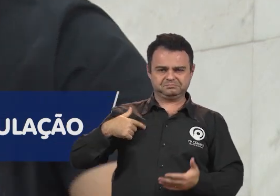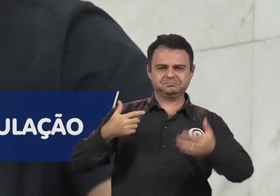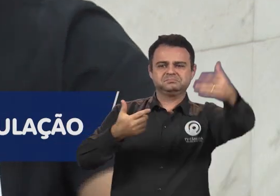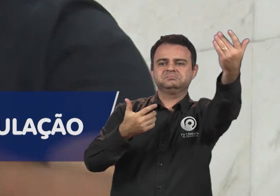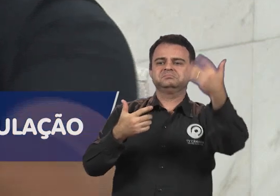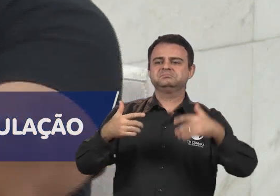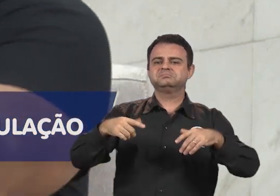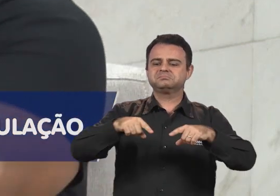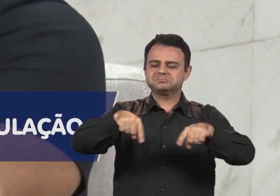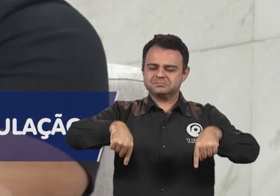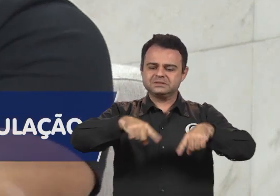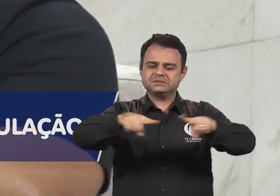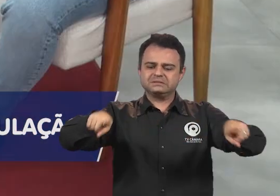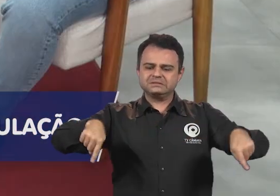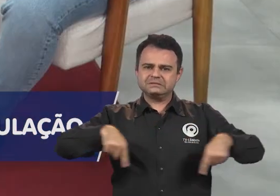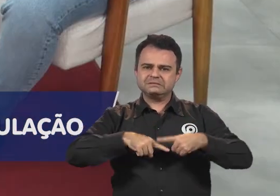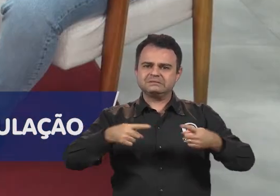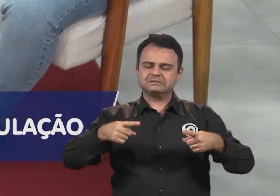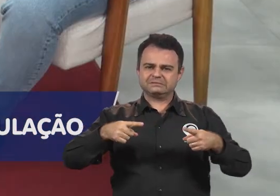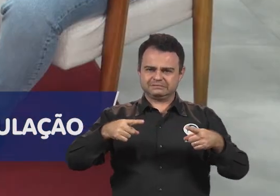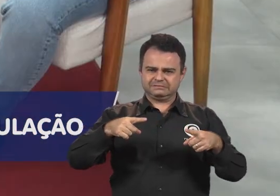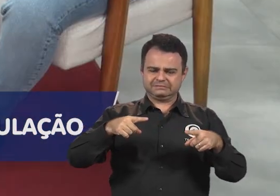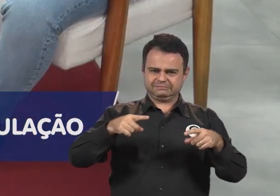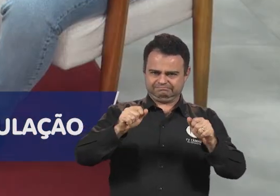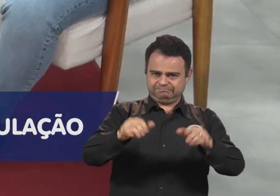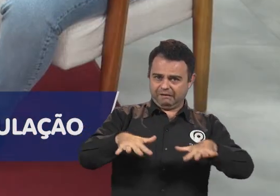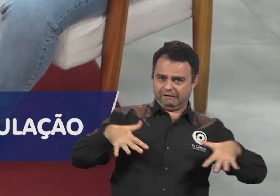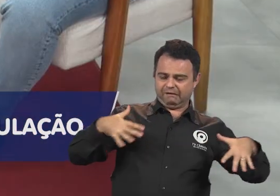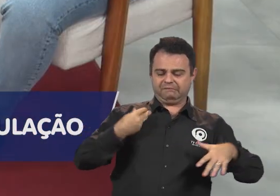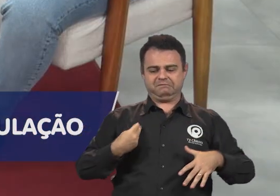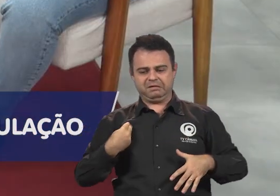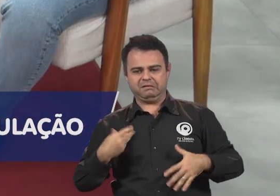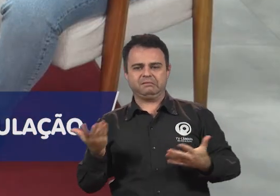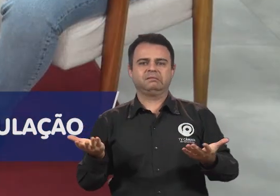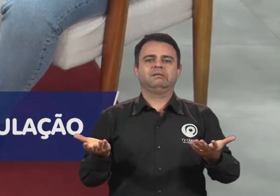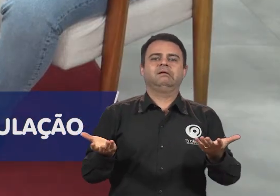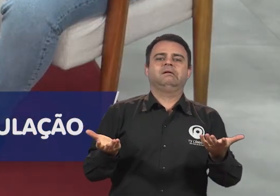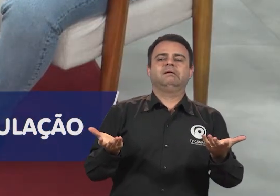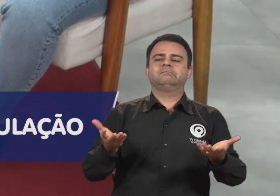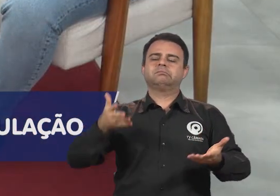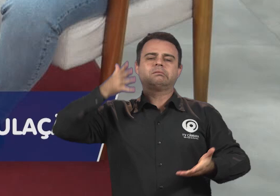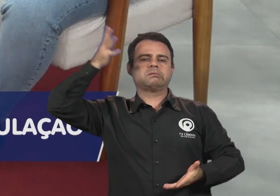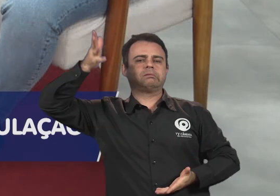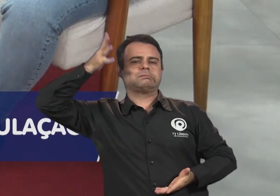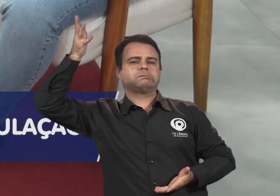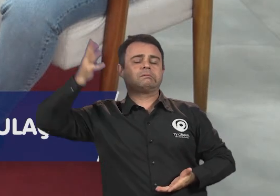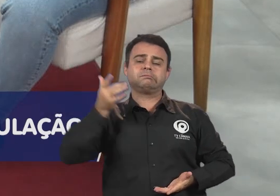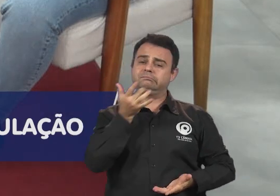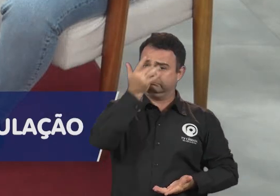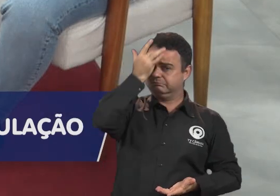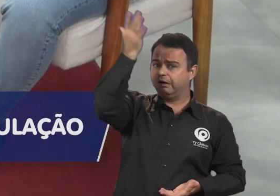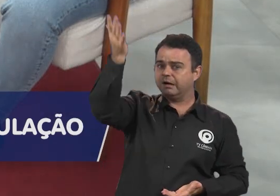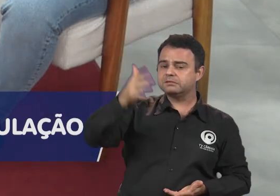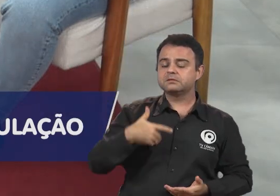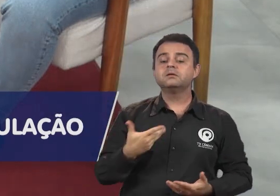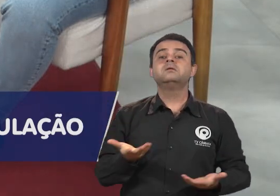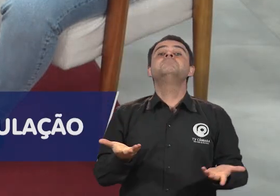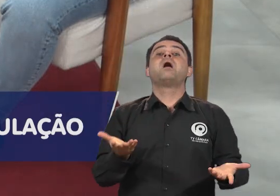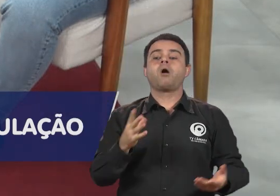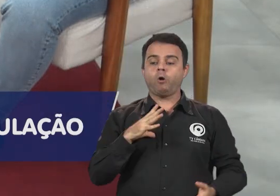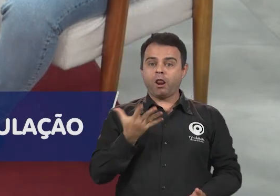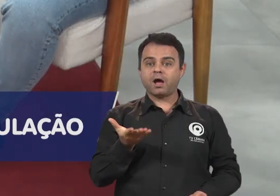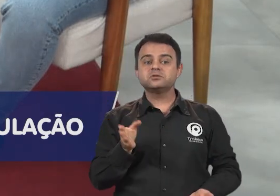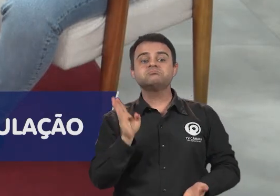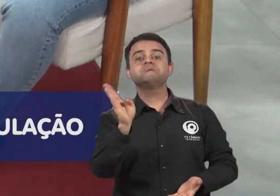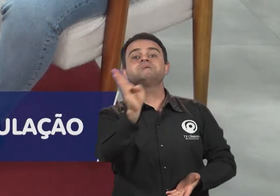estar aqui dentro, ou às vezes na rua, e criticar é muito fácil. O difícil é dar a cara a tapa e se colocar à disposição para